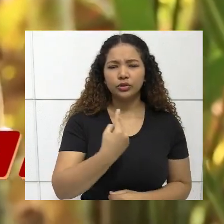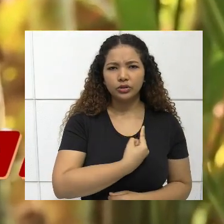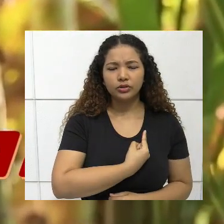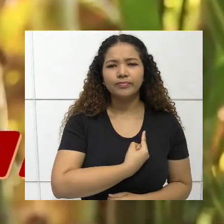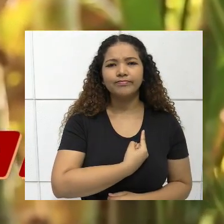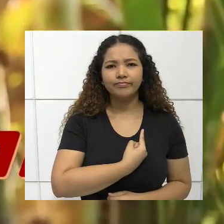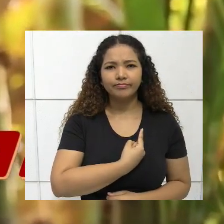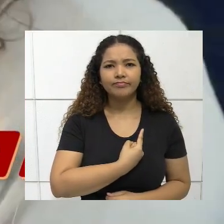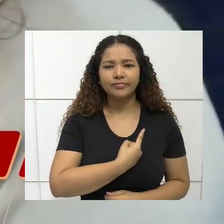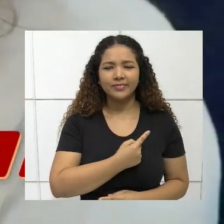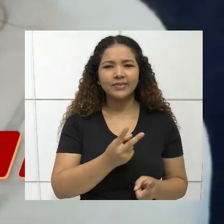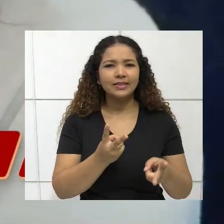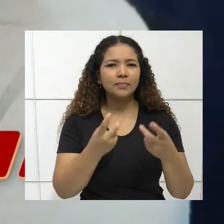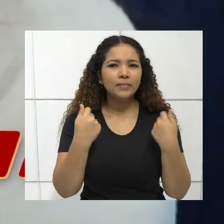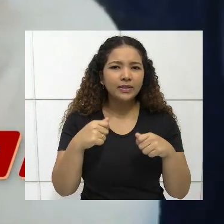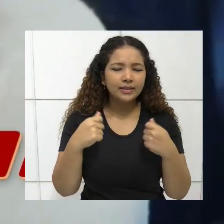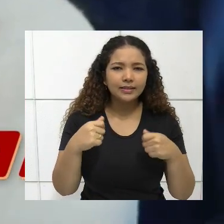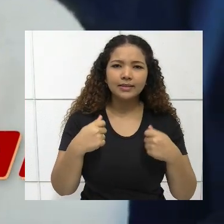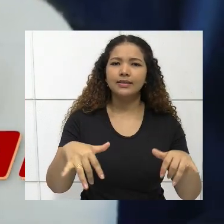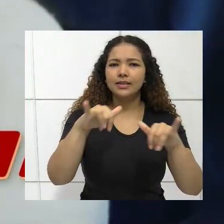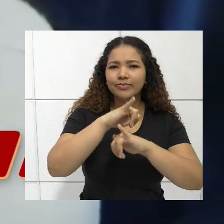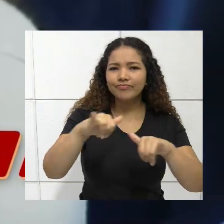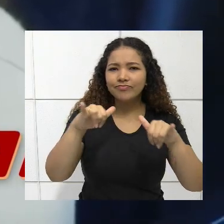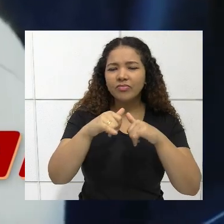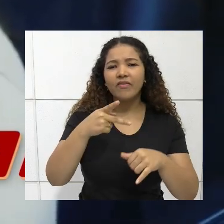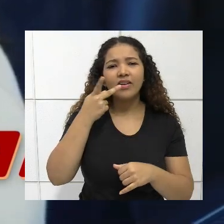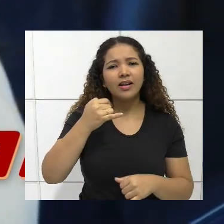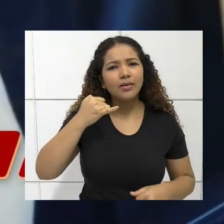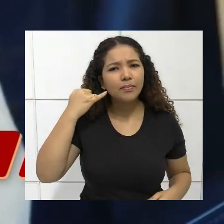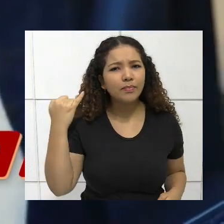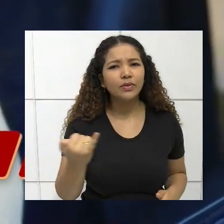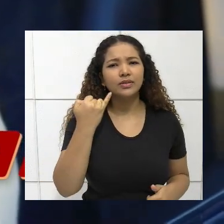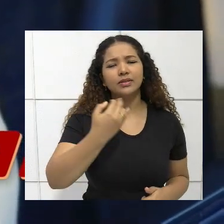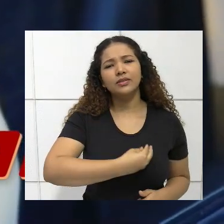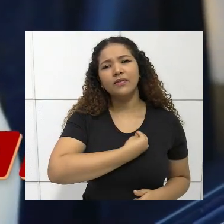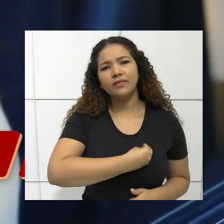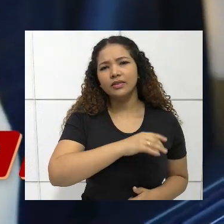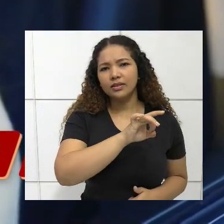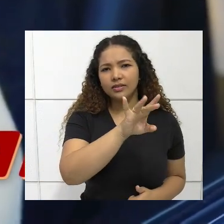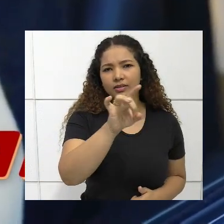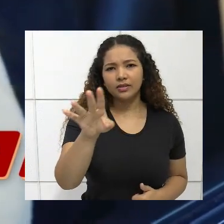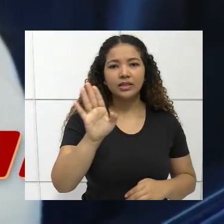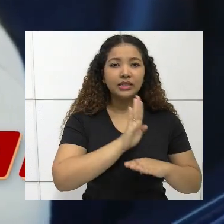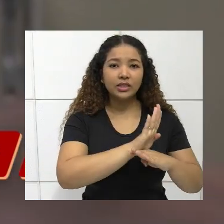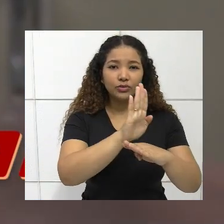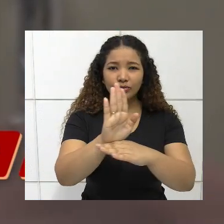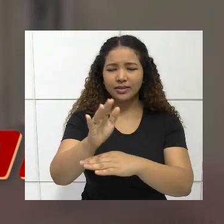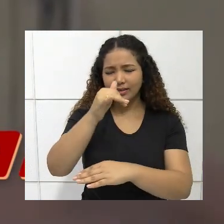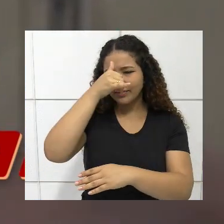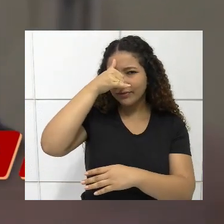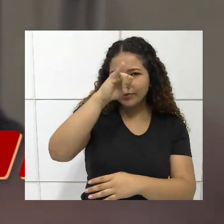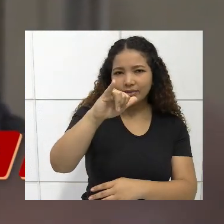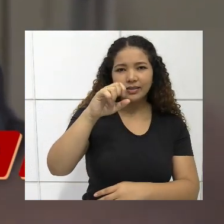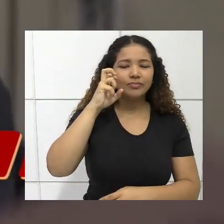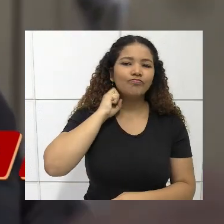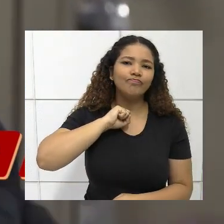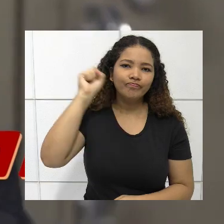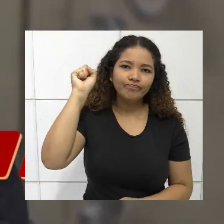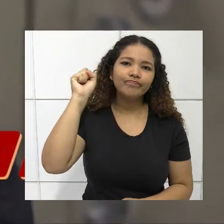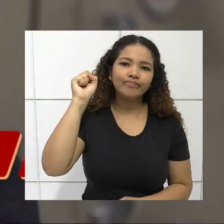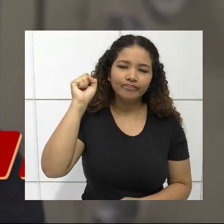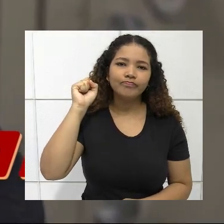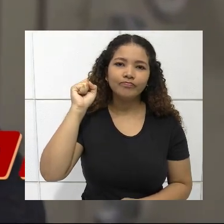ativamente na conscientização da importância que a vida tem e ajudar na prevenção do suicídio, tema que ainda é visto